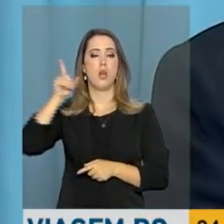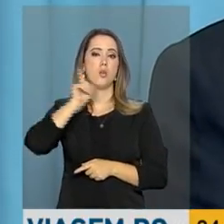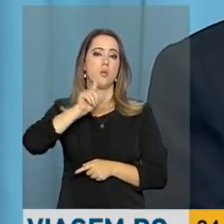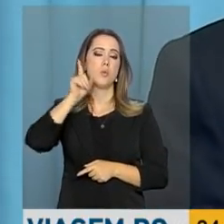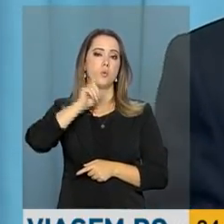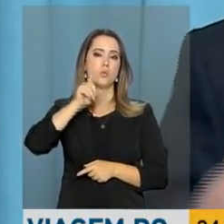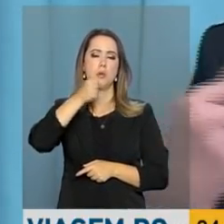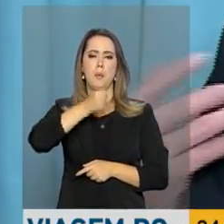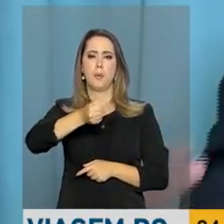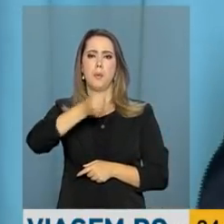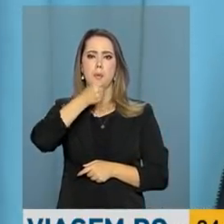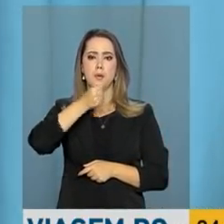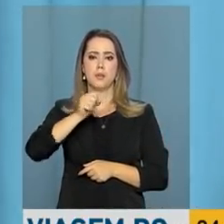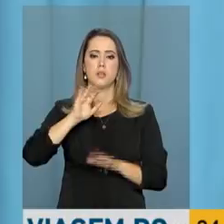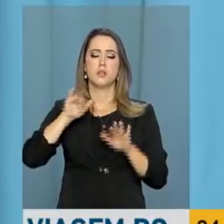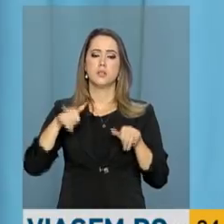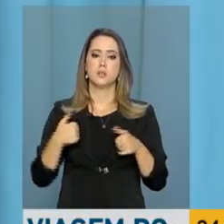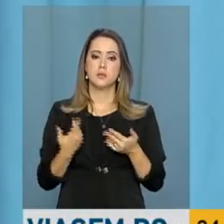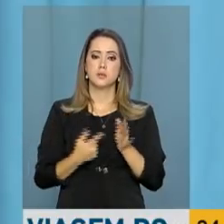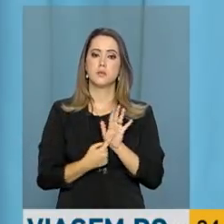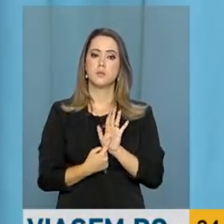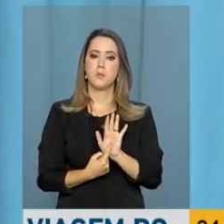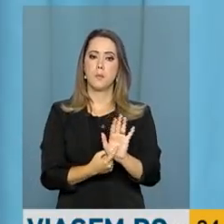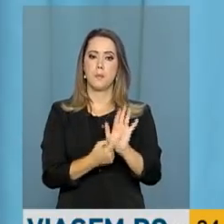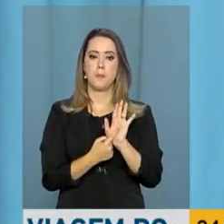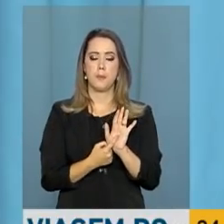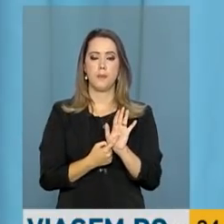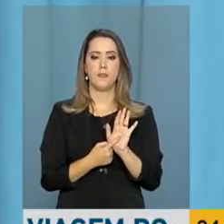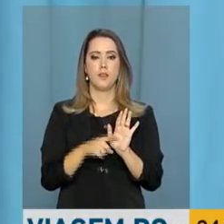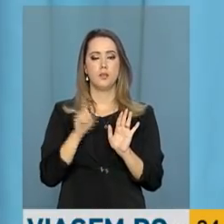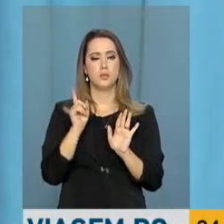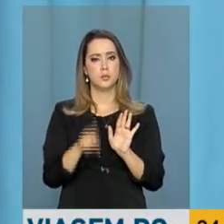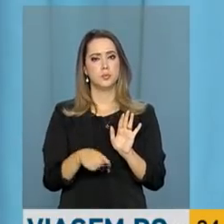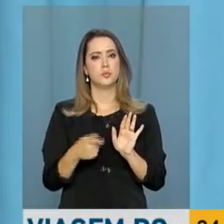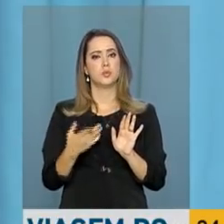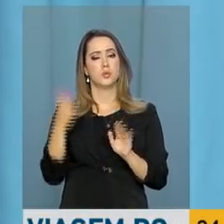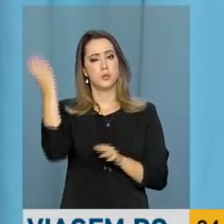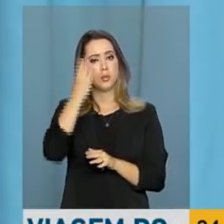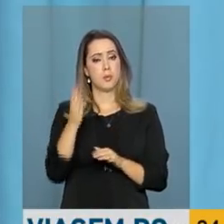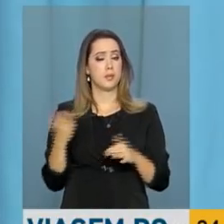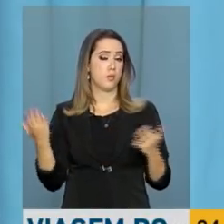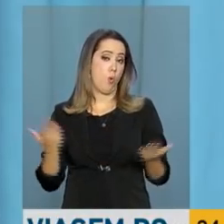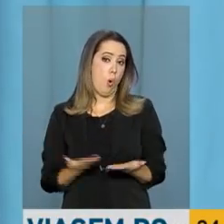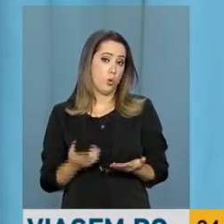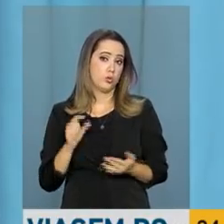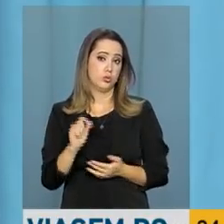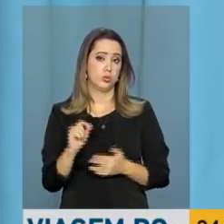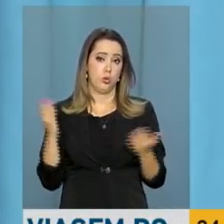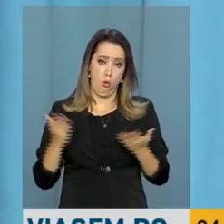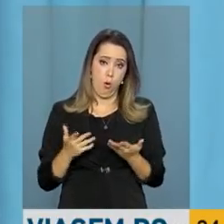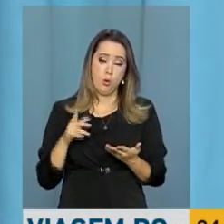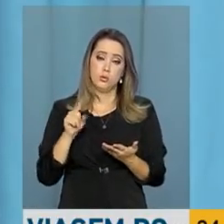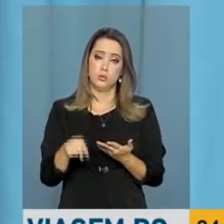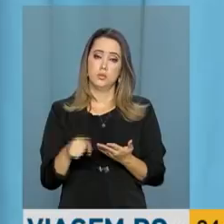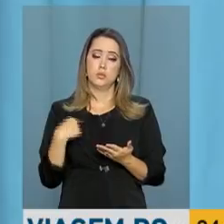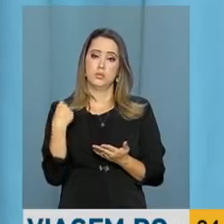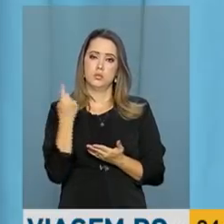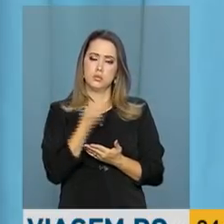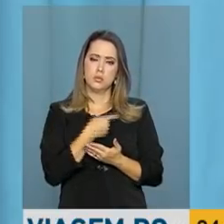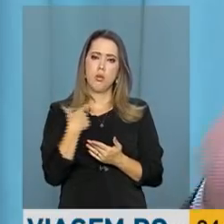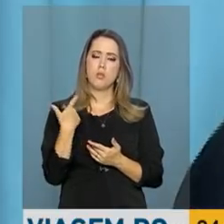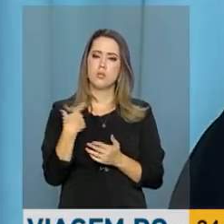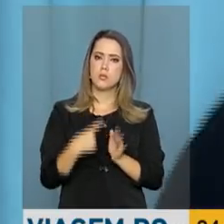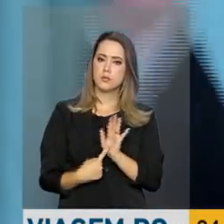jornais, e, portanto, pude reproduzir aquilo que é o Brasil de hoje. O Brasil de hoje, que nós estamos